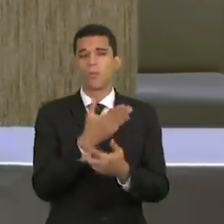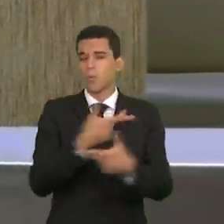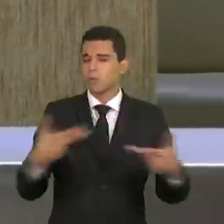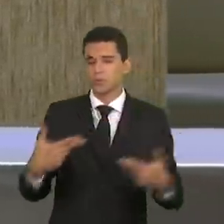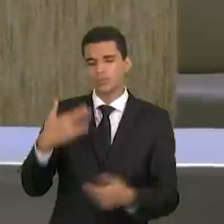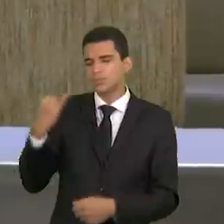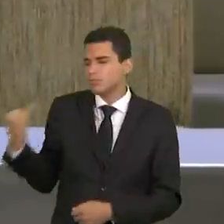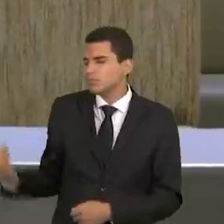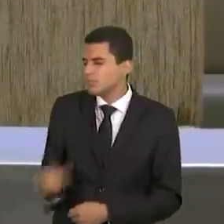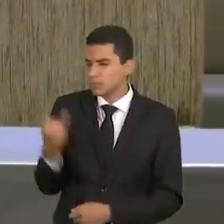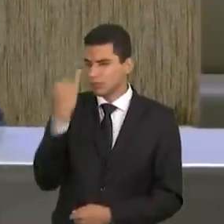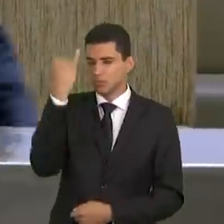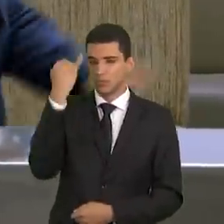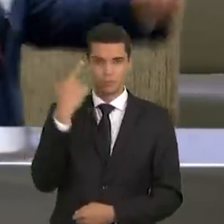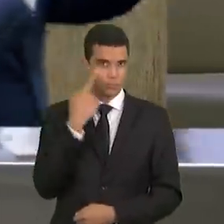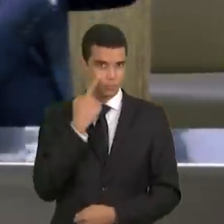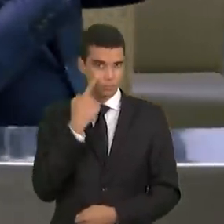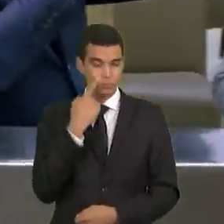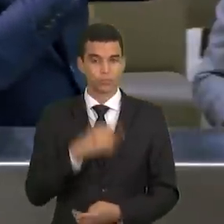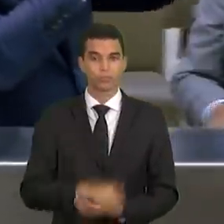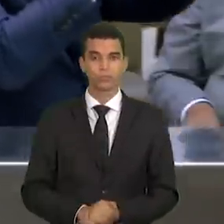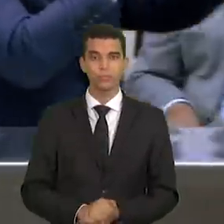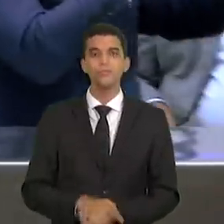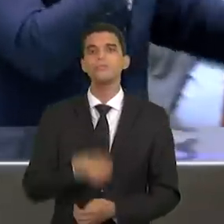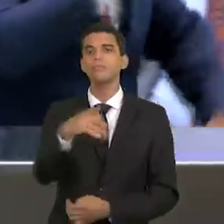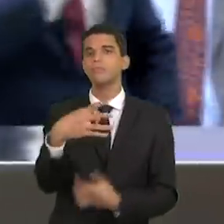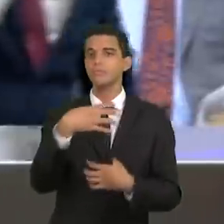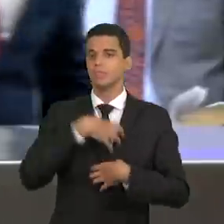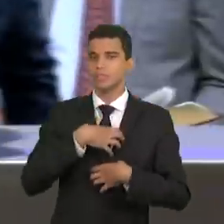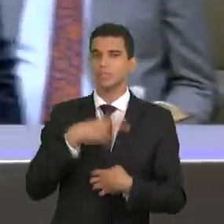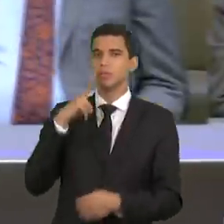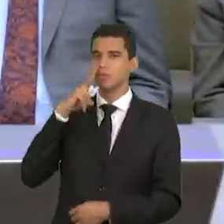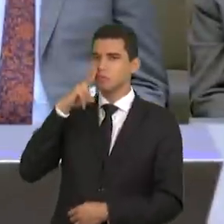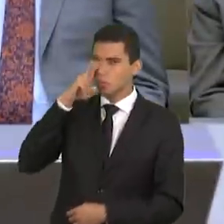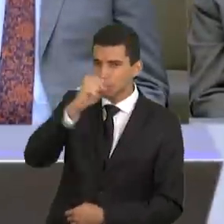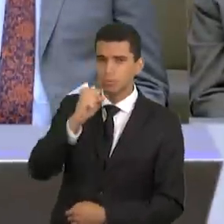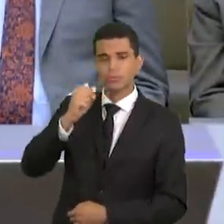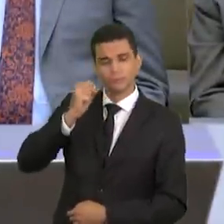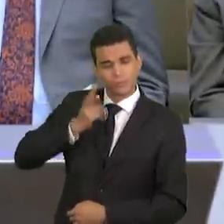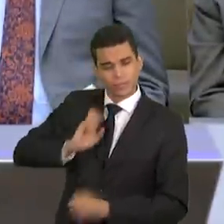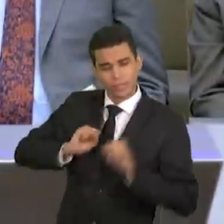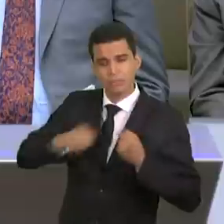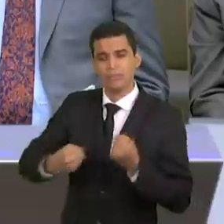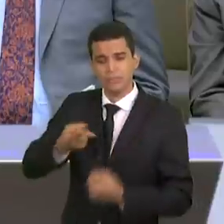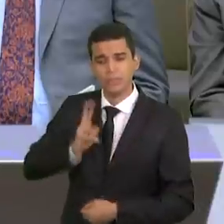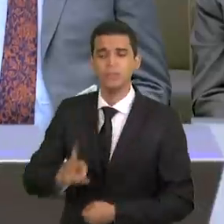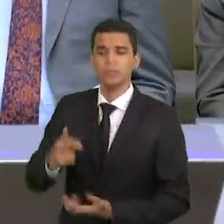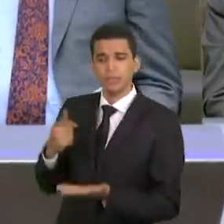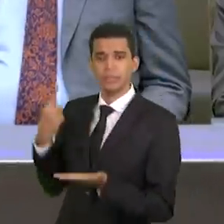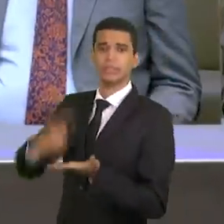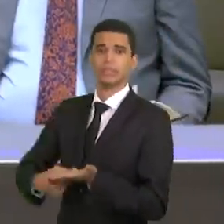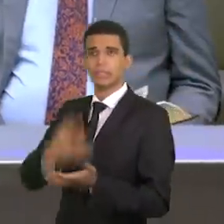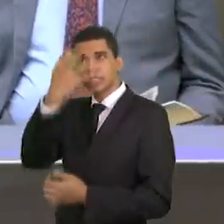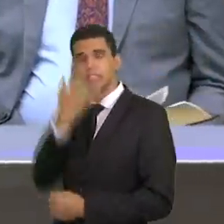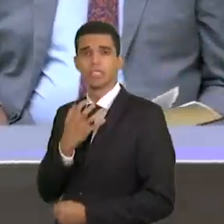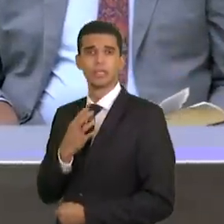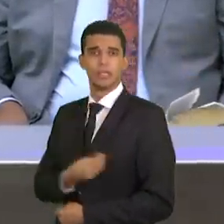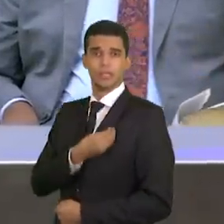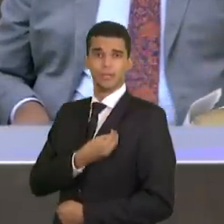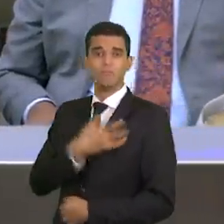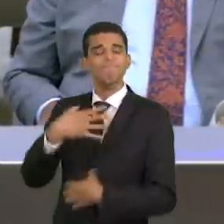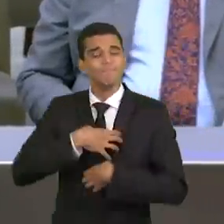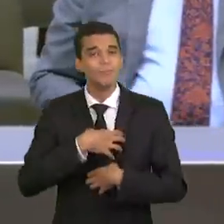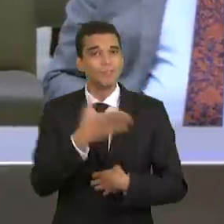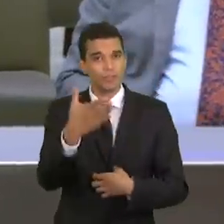importante. Olhe, receba força para continuar comprometido. Receba alegria para continuar com